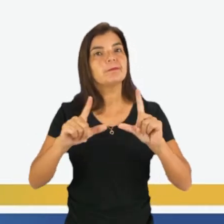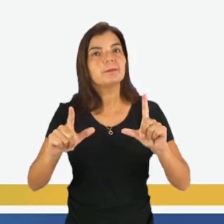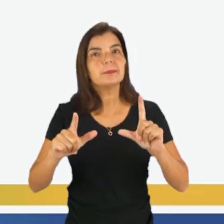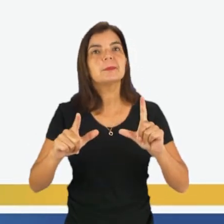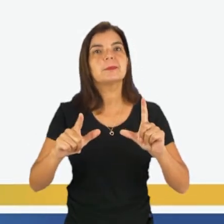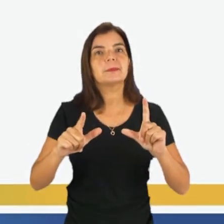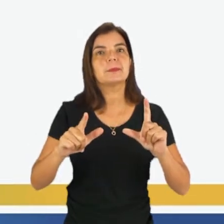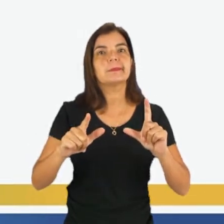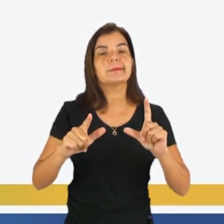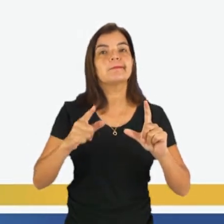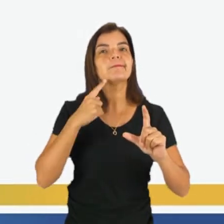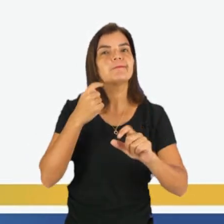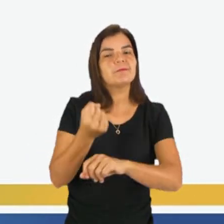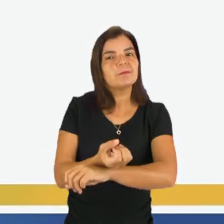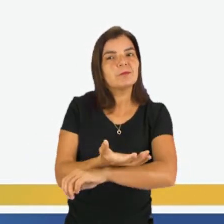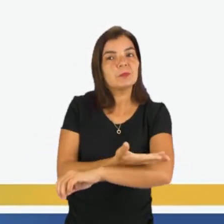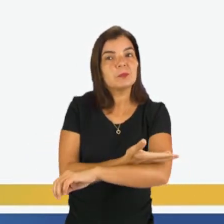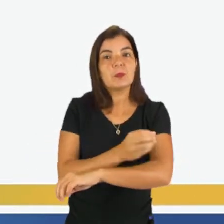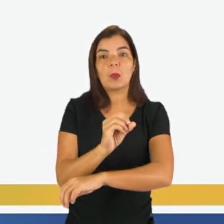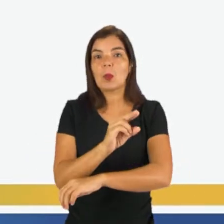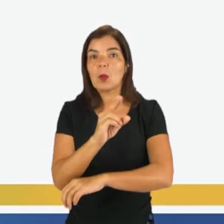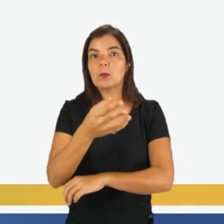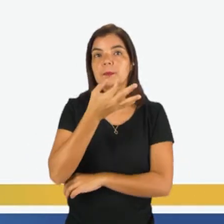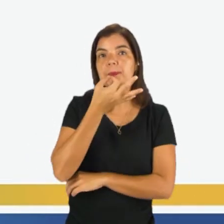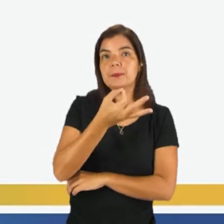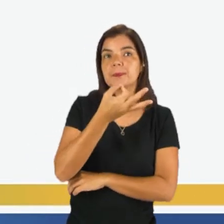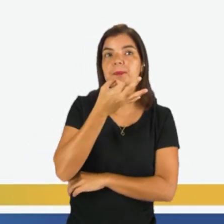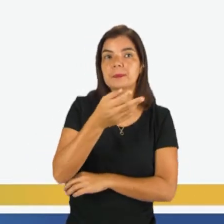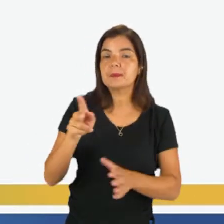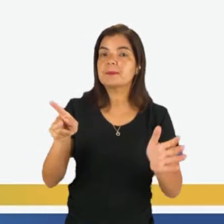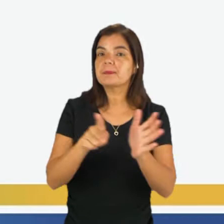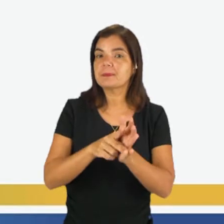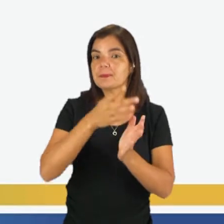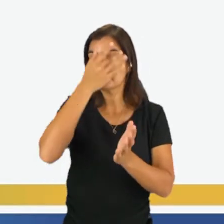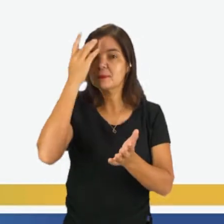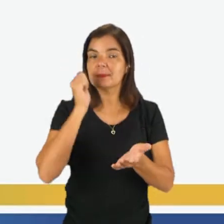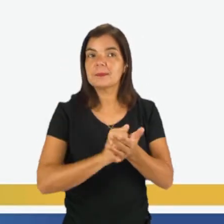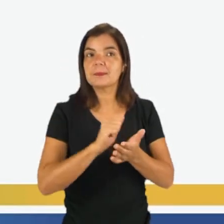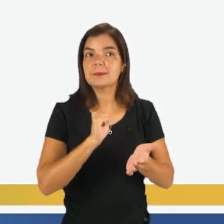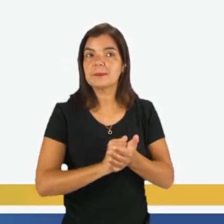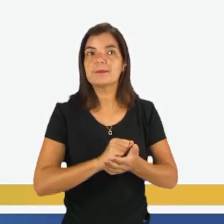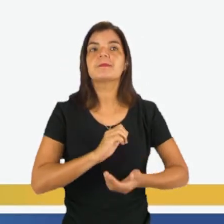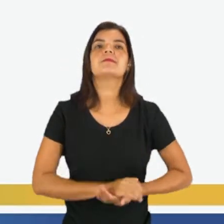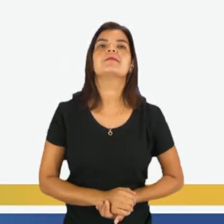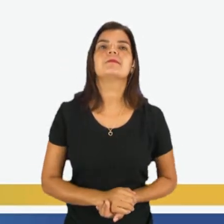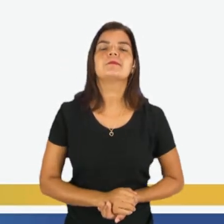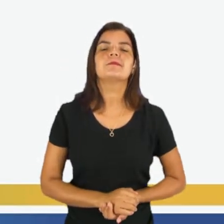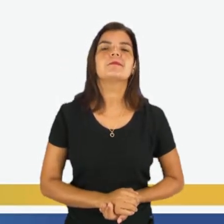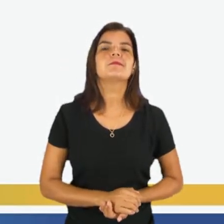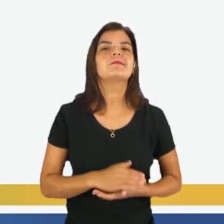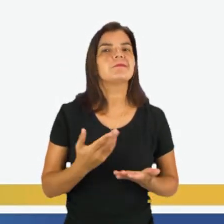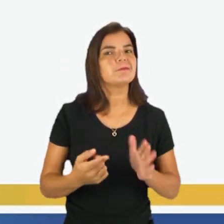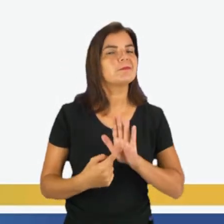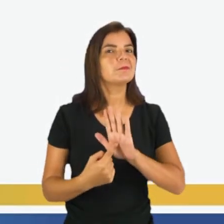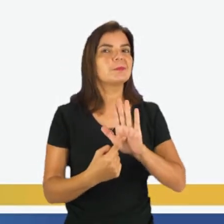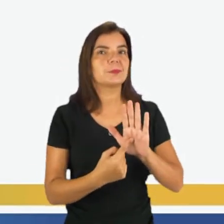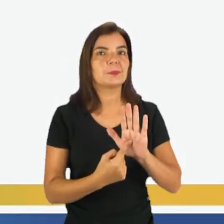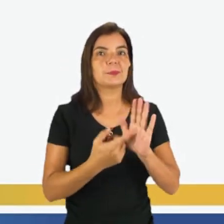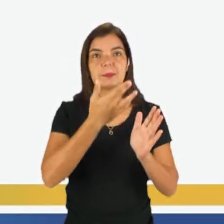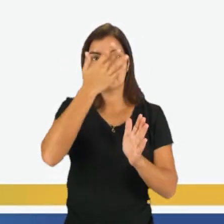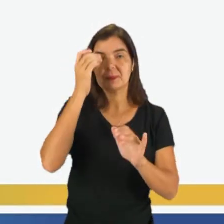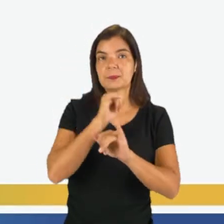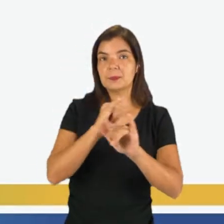subjetivo, baseado em sentimentos ou opiniões próprias de seu emissor. O destaque